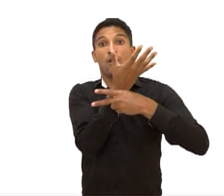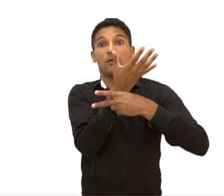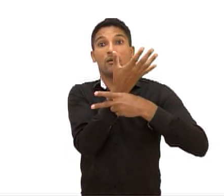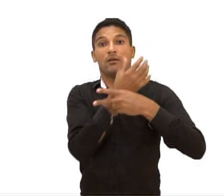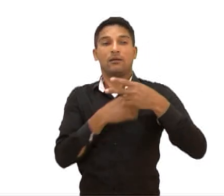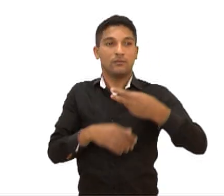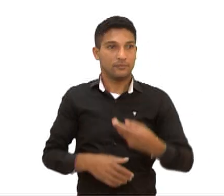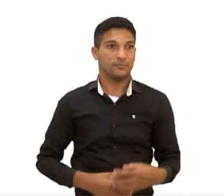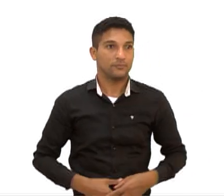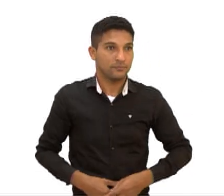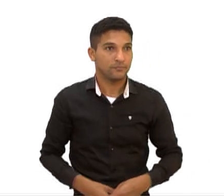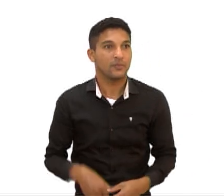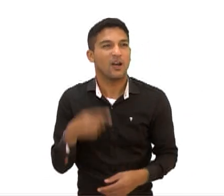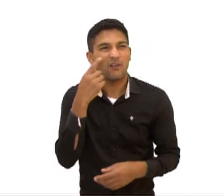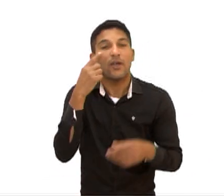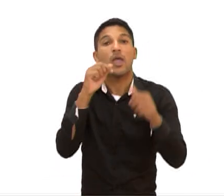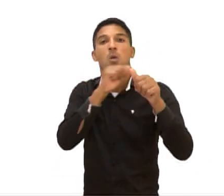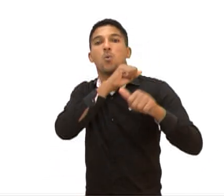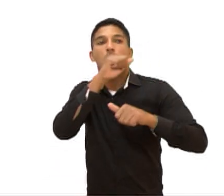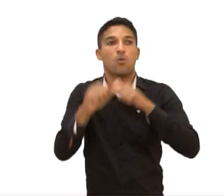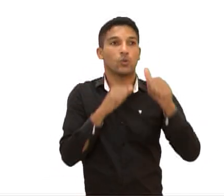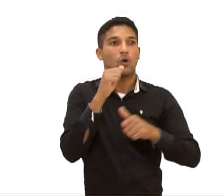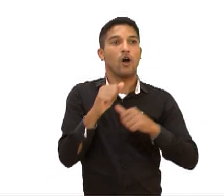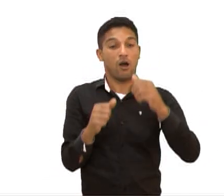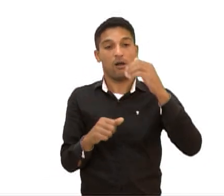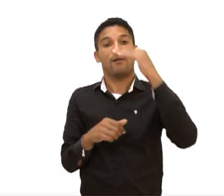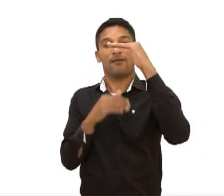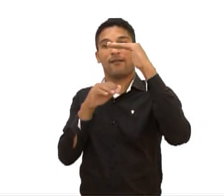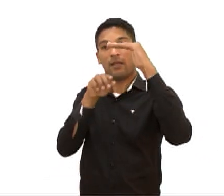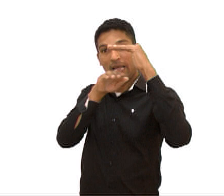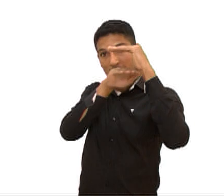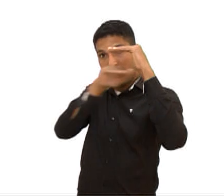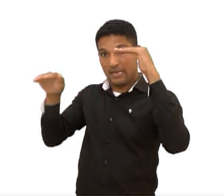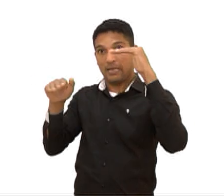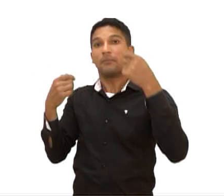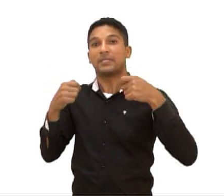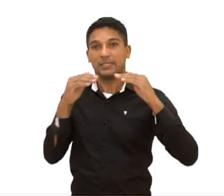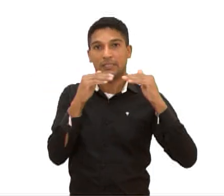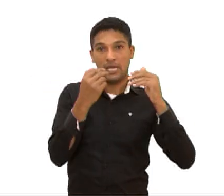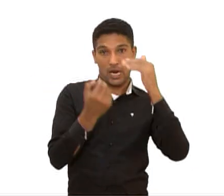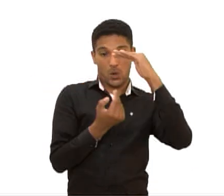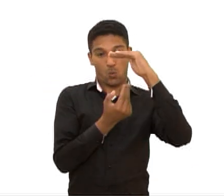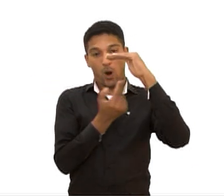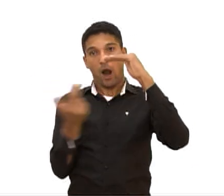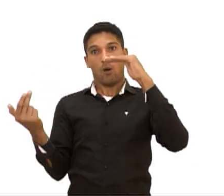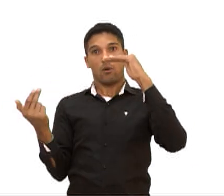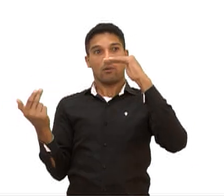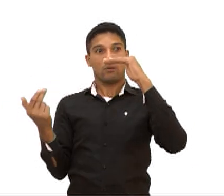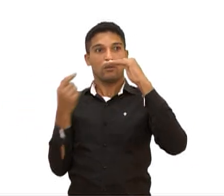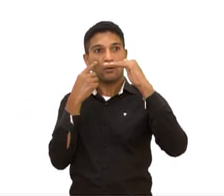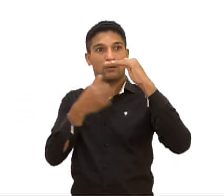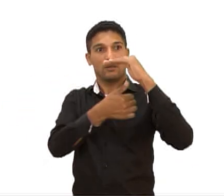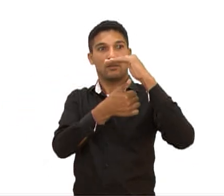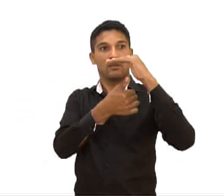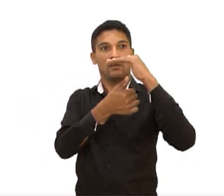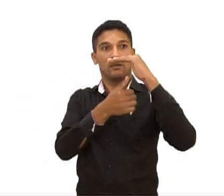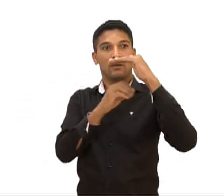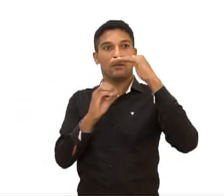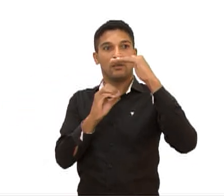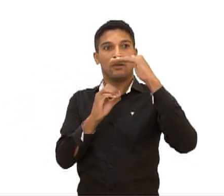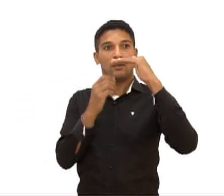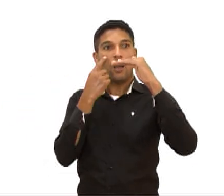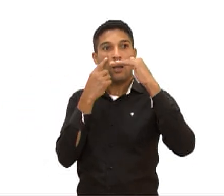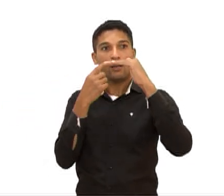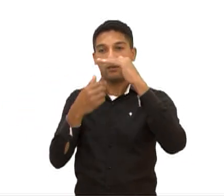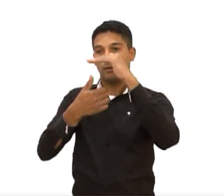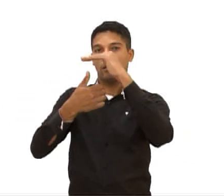tornei denominador igual, ok? E daí multipliquei também de novo por quê? Por 10. 10 vezes 10 é 100,